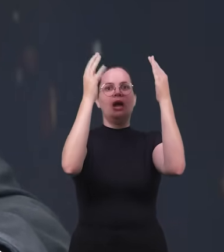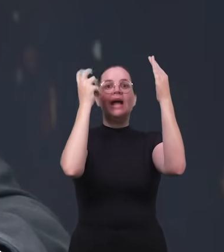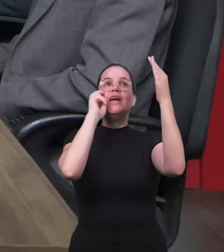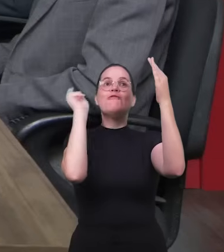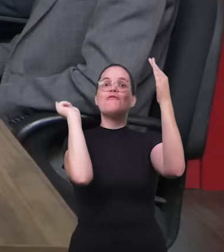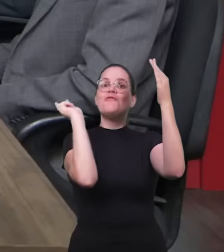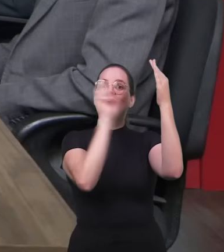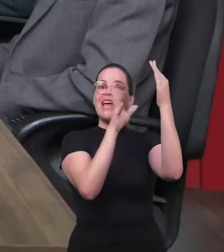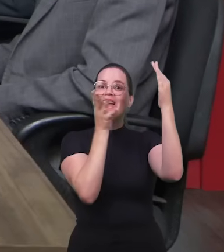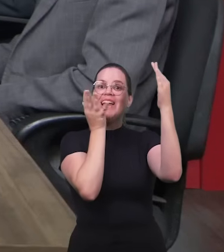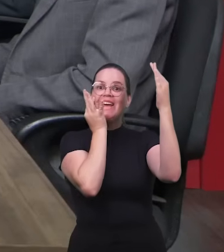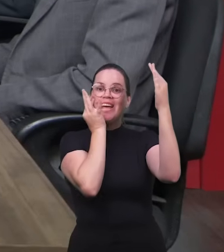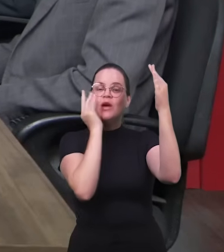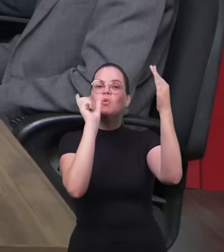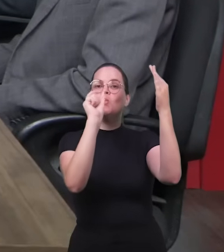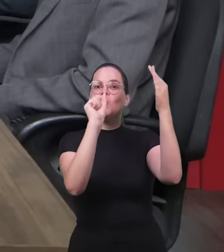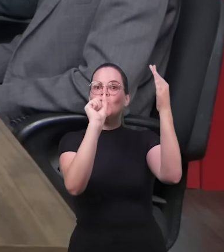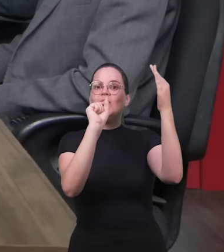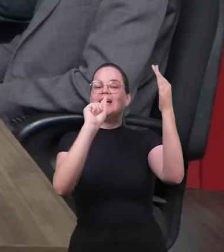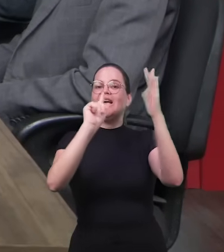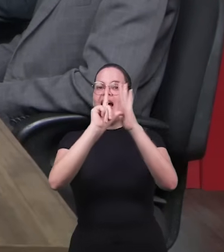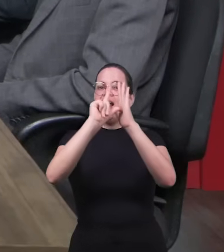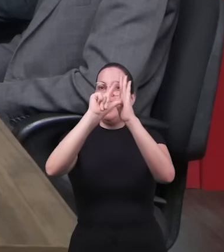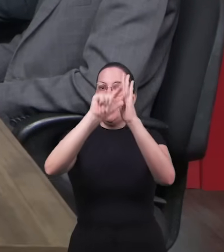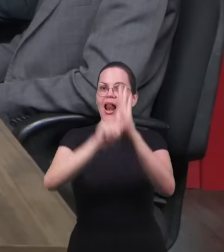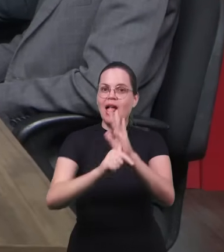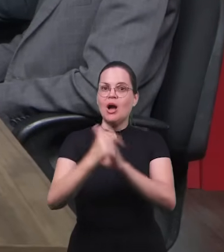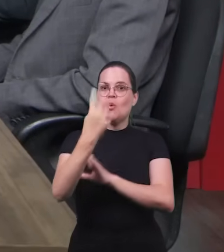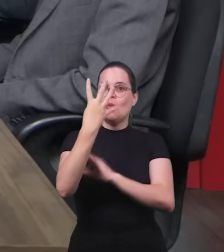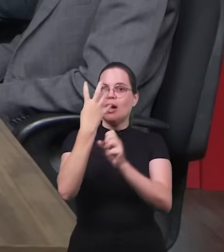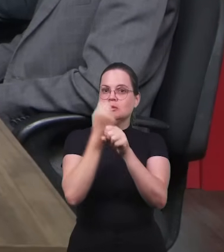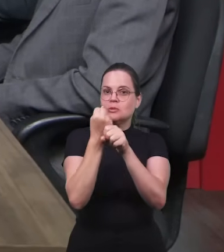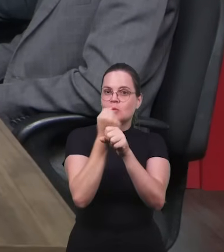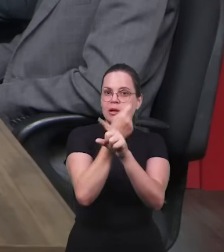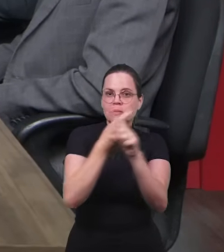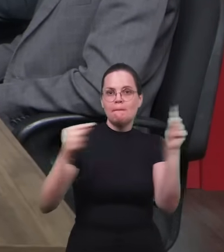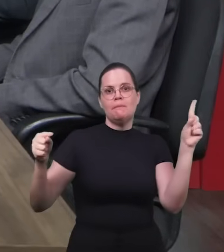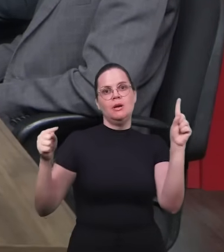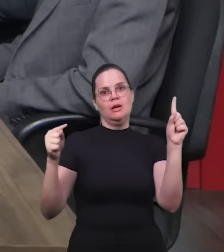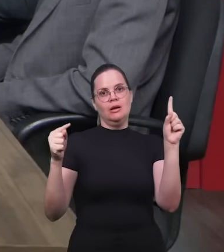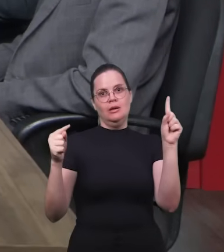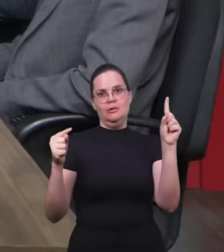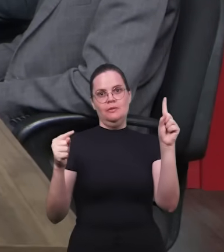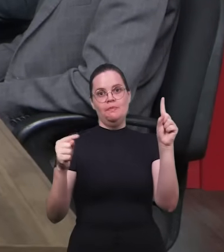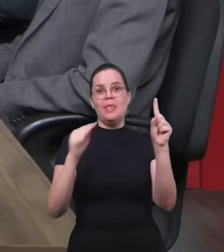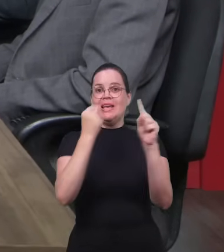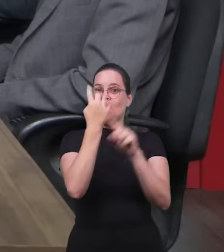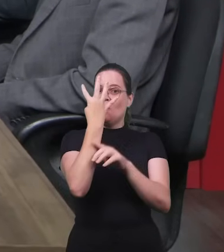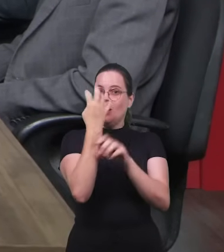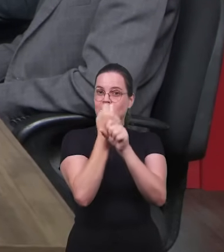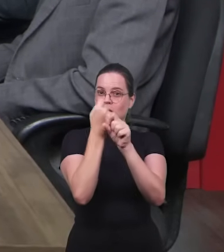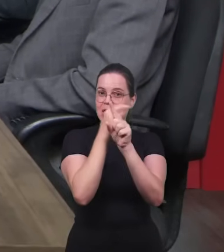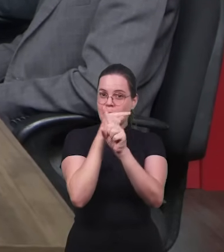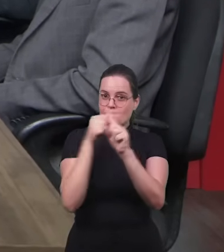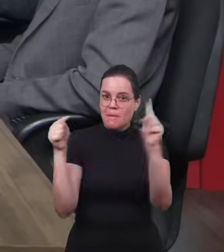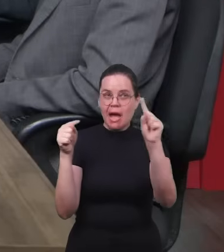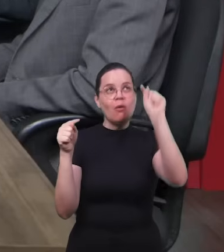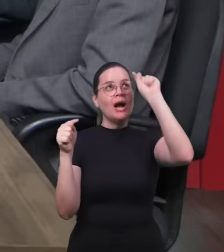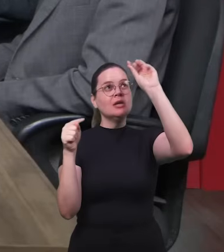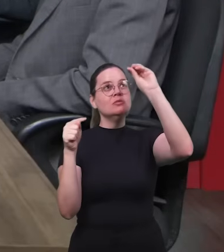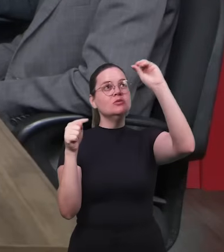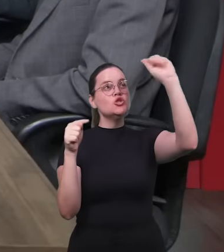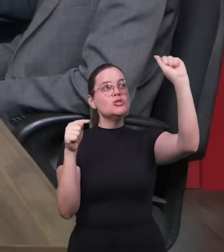meio. Então, eu ficaria 4 anos e meio olhando para uma coisa que já não existe. Então, essa é um conceito da realidade na